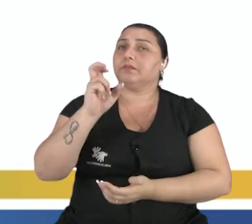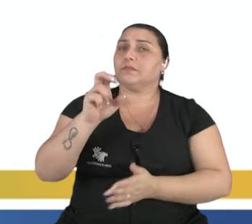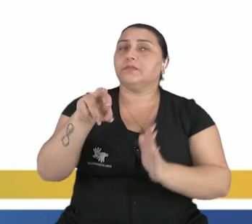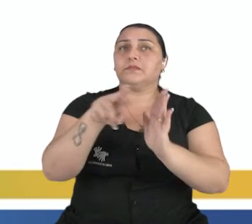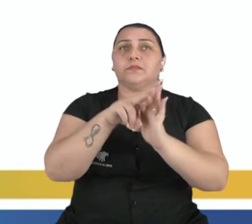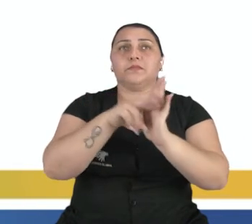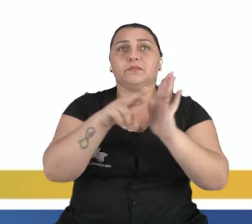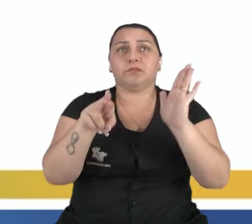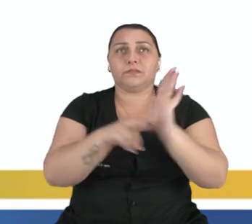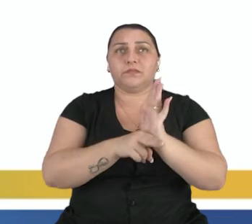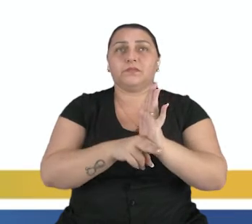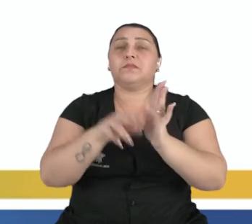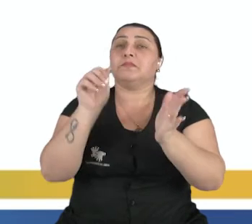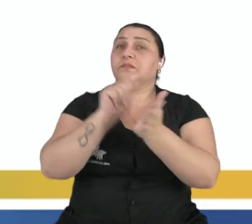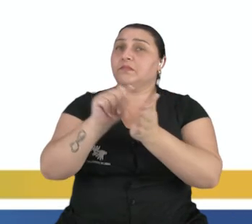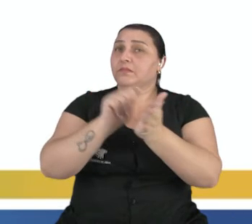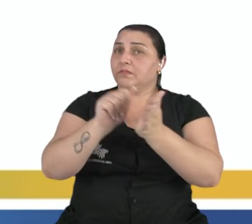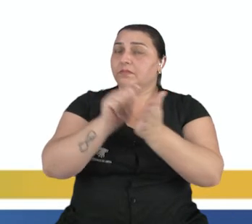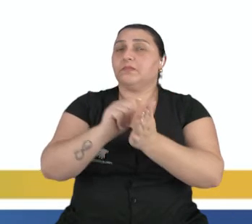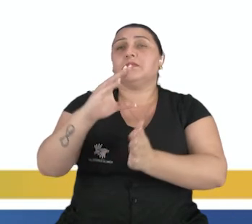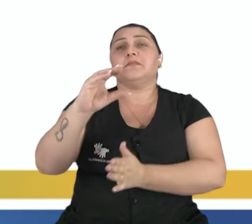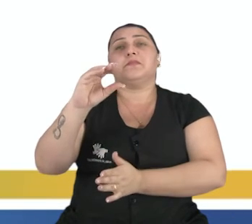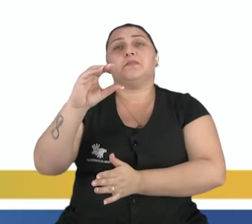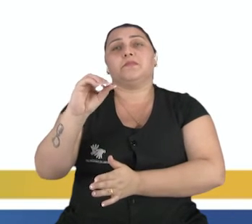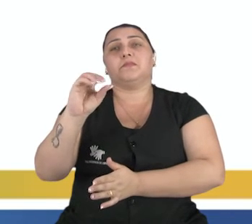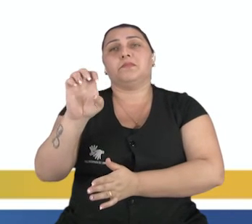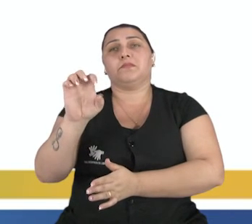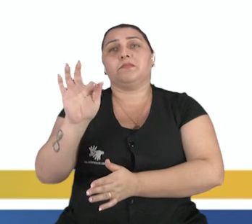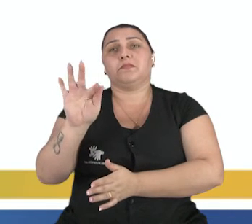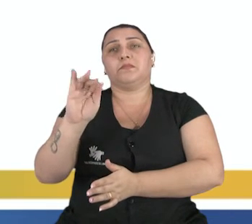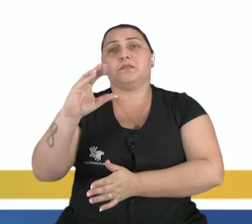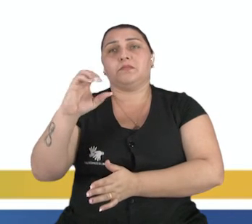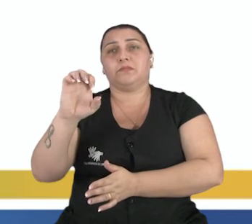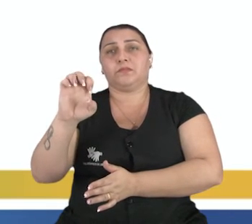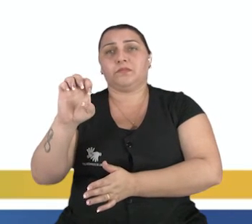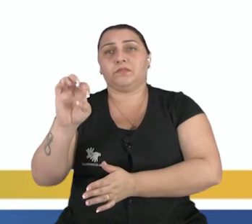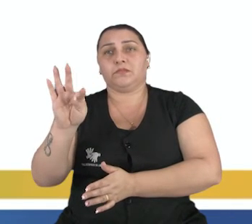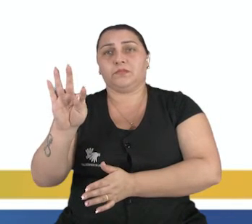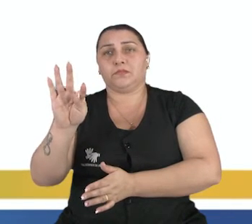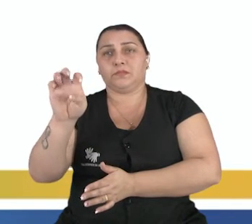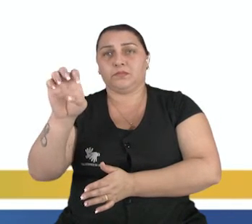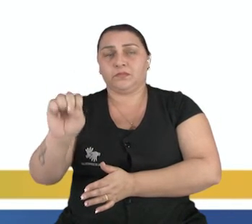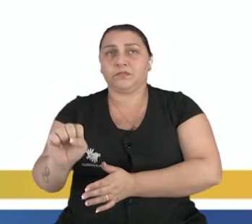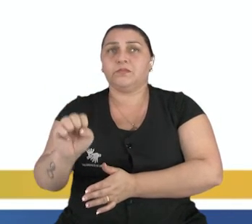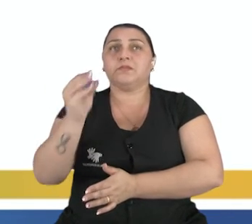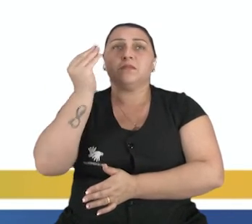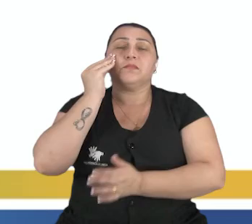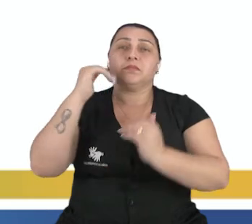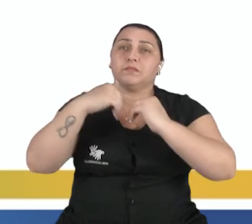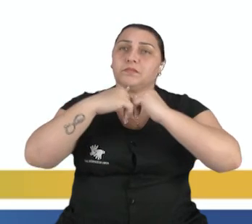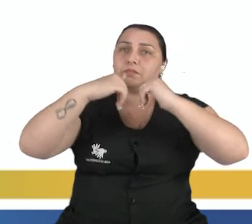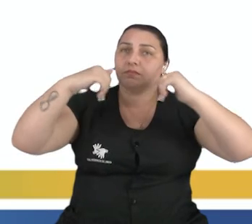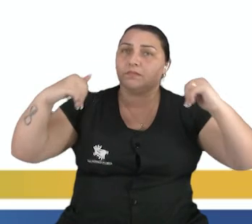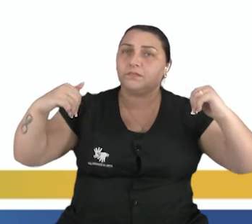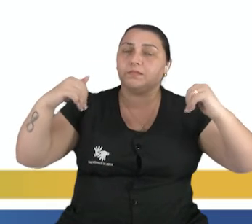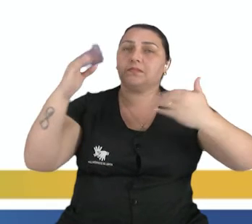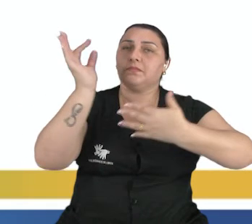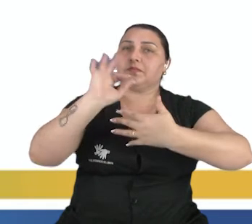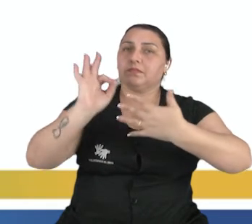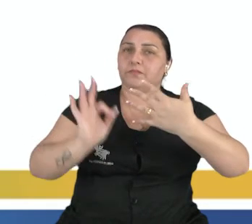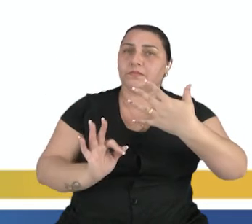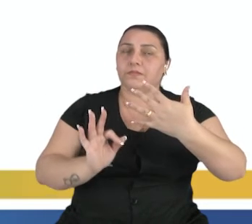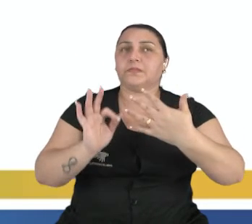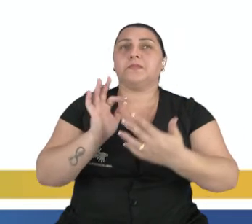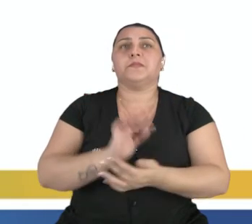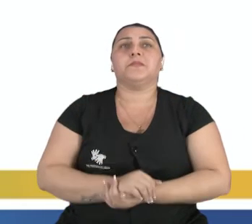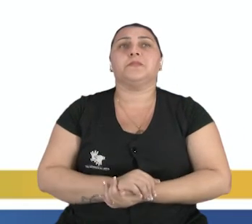regra é usar os coeficientes e tentar. Então, o ideal é você separar cada elemento